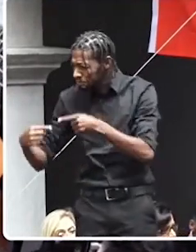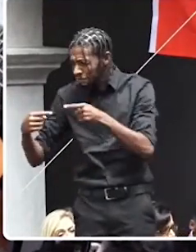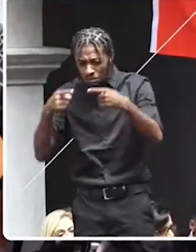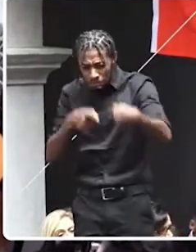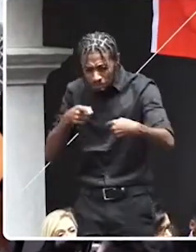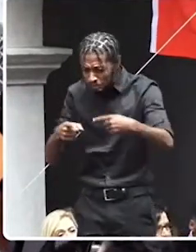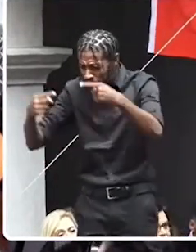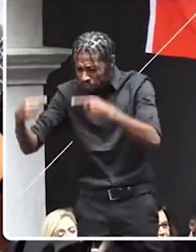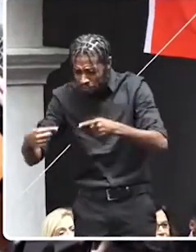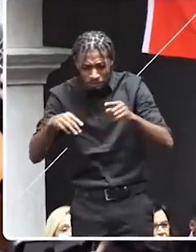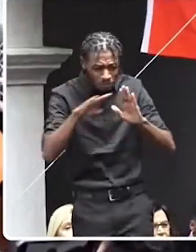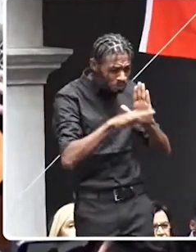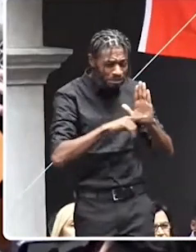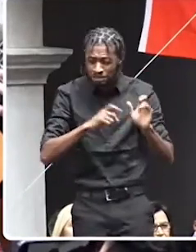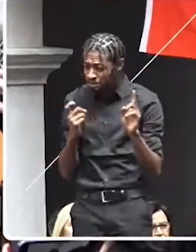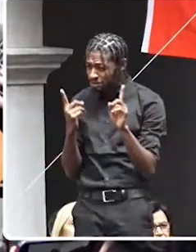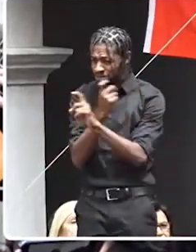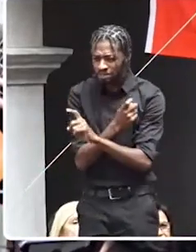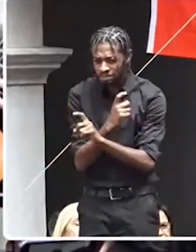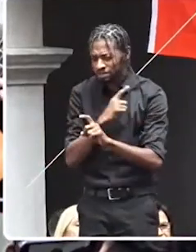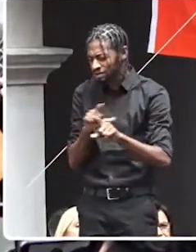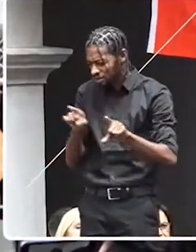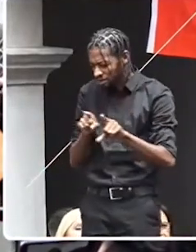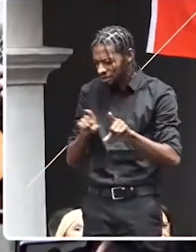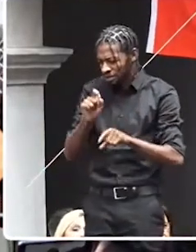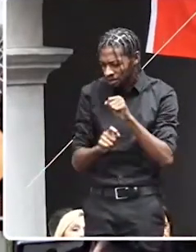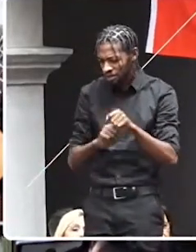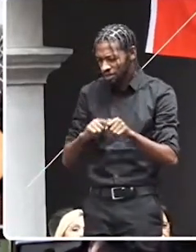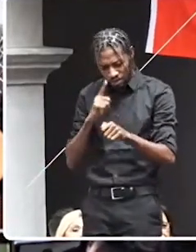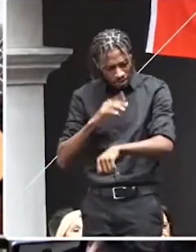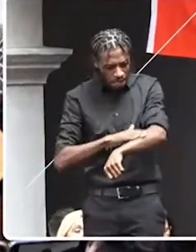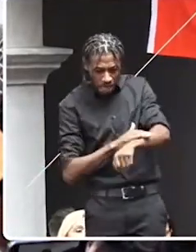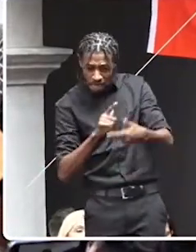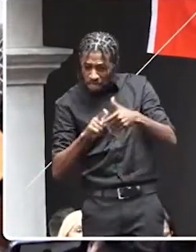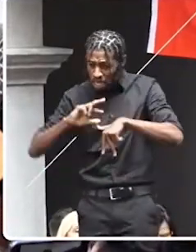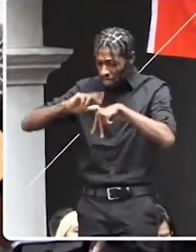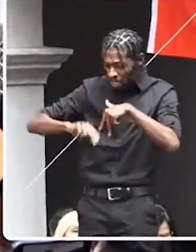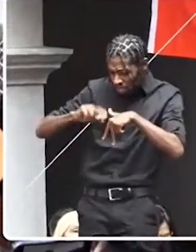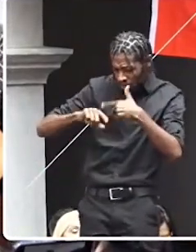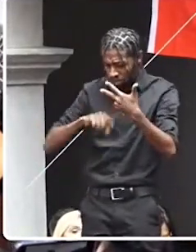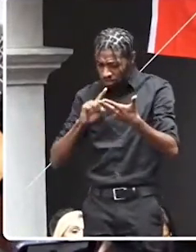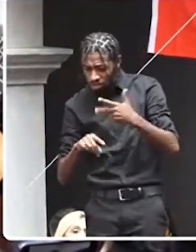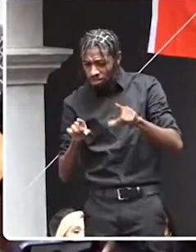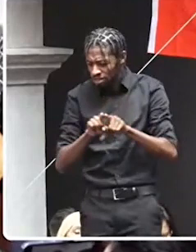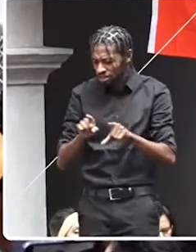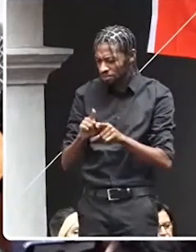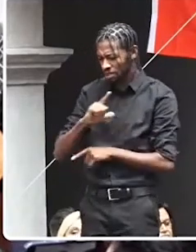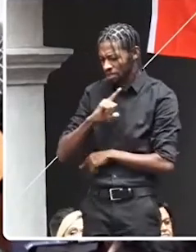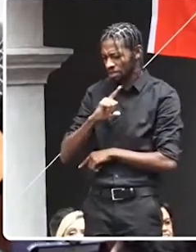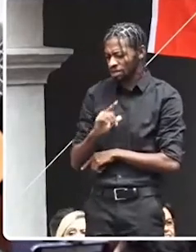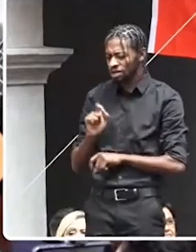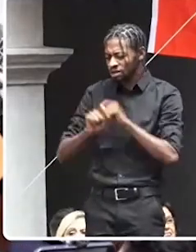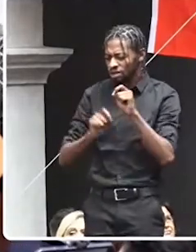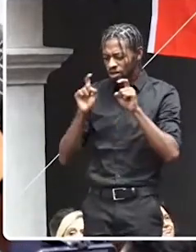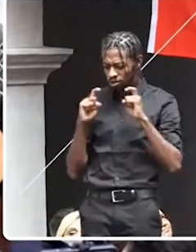maior respeito e igualdade de condições em matéria de raça, gênero e orientação sexual ainda estão longe de